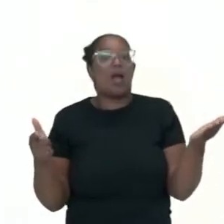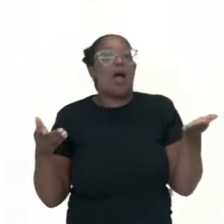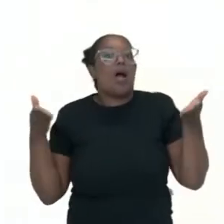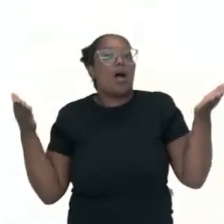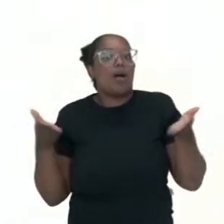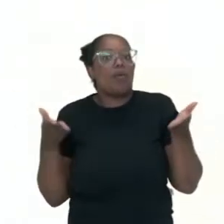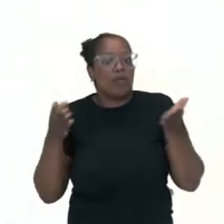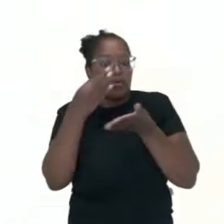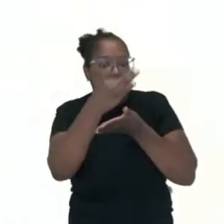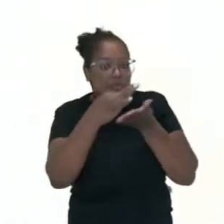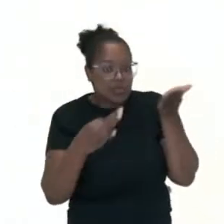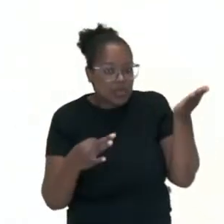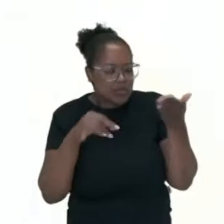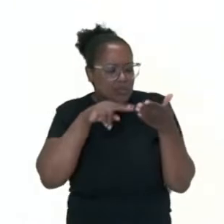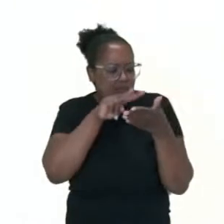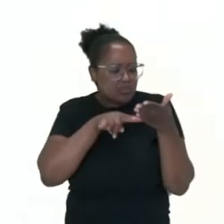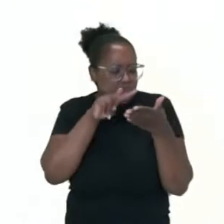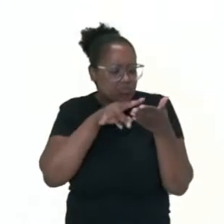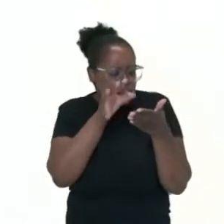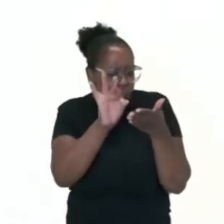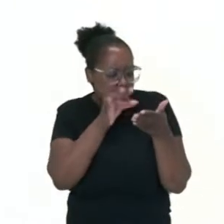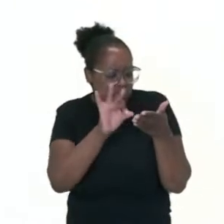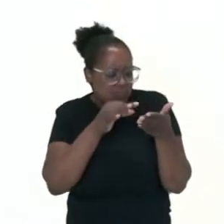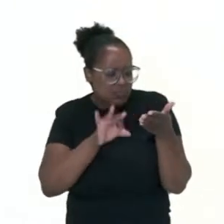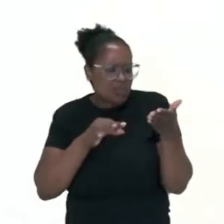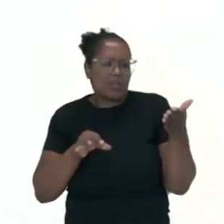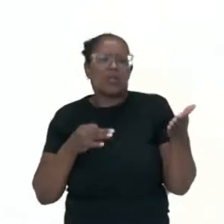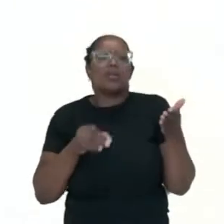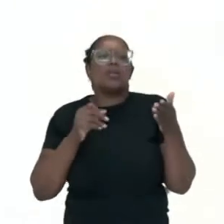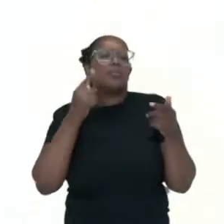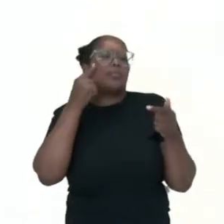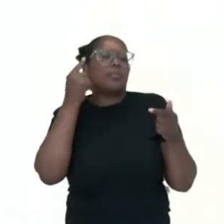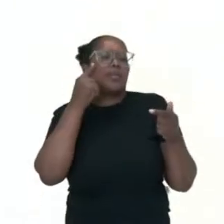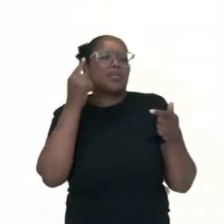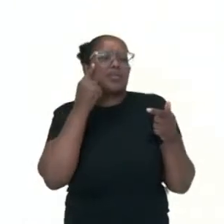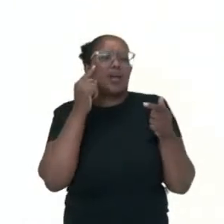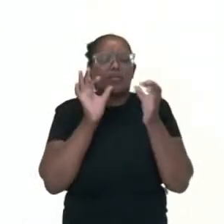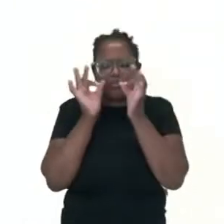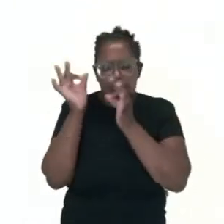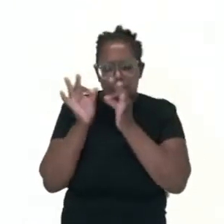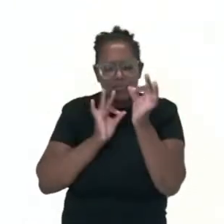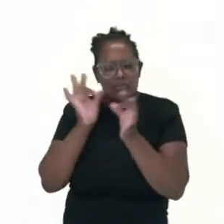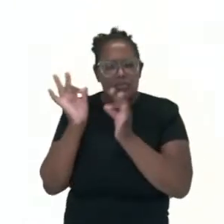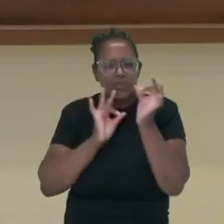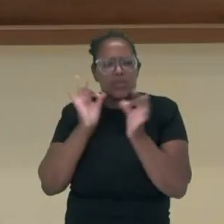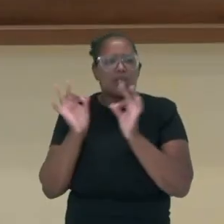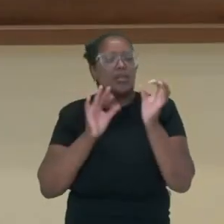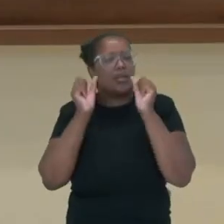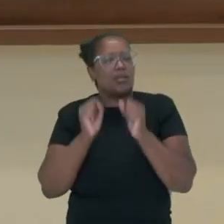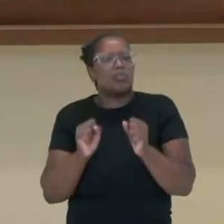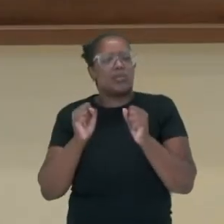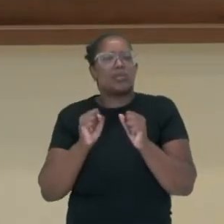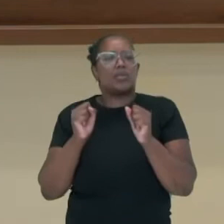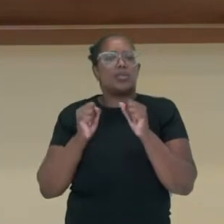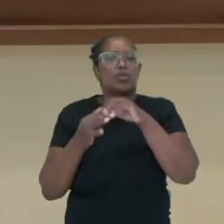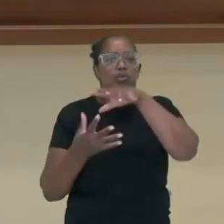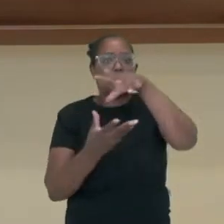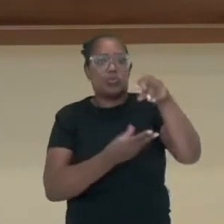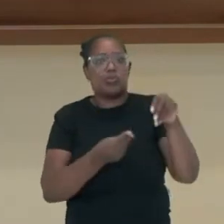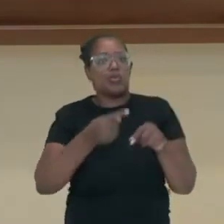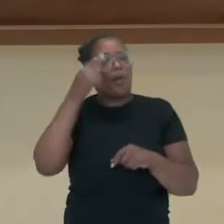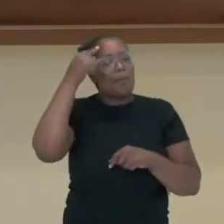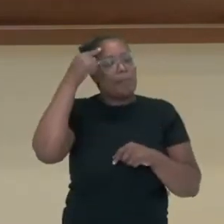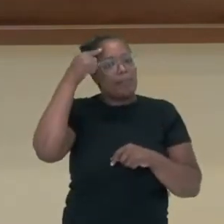do texto, analise as relações entre desenvolvimento científico, tecnologia e poder no mundo contemporâneo. Pensem